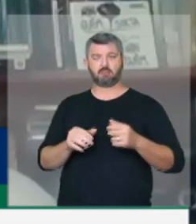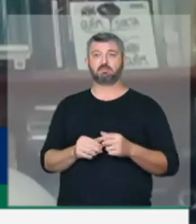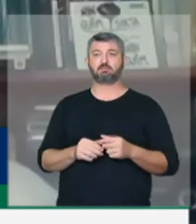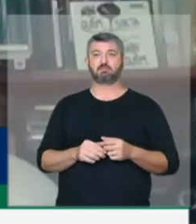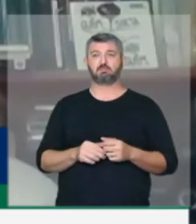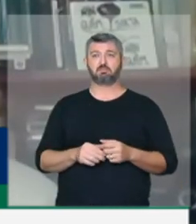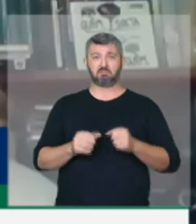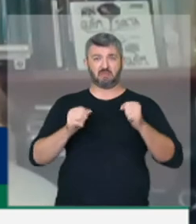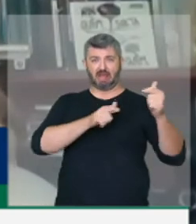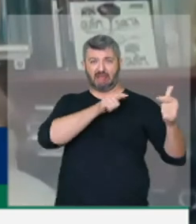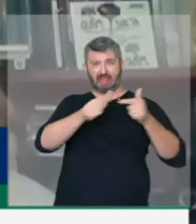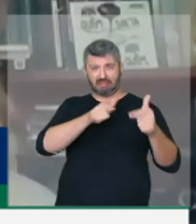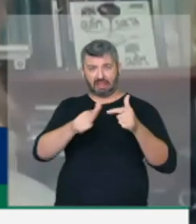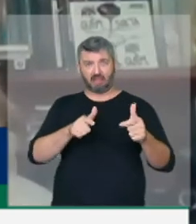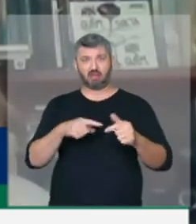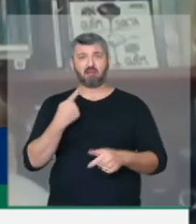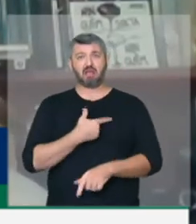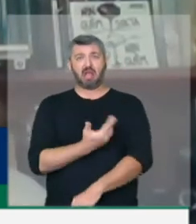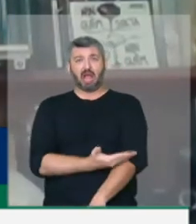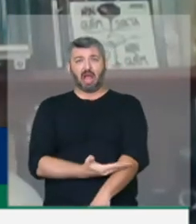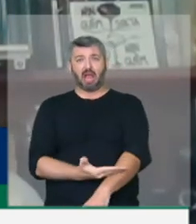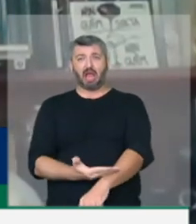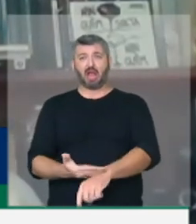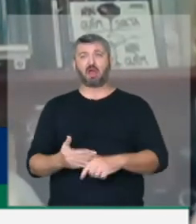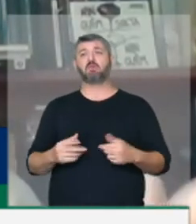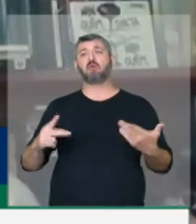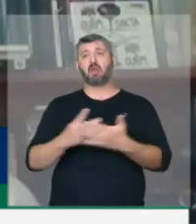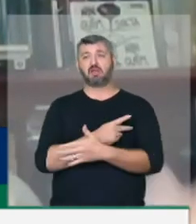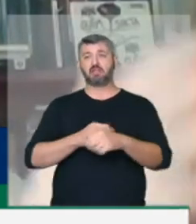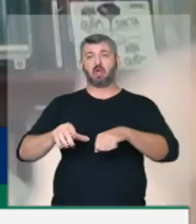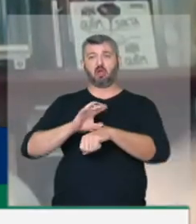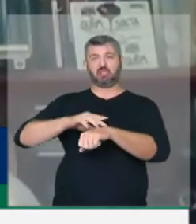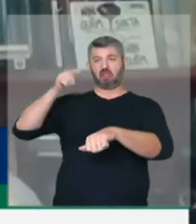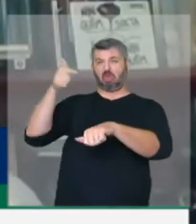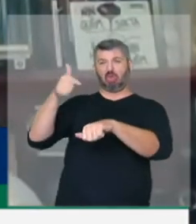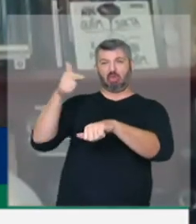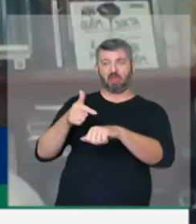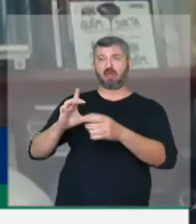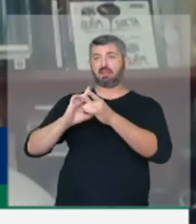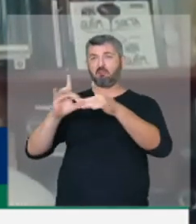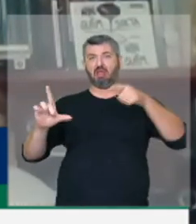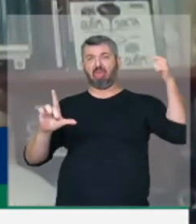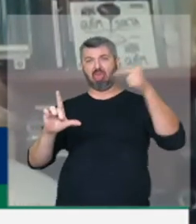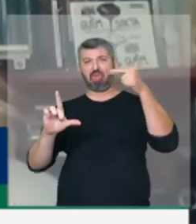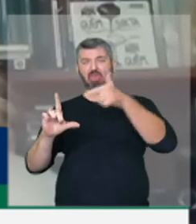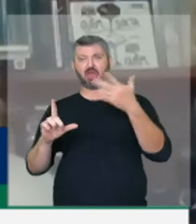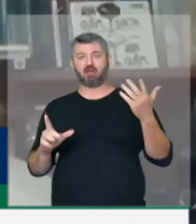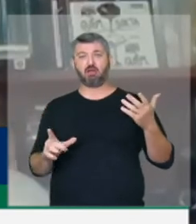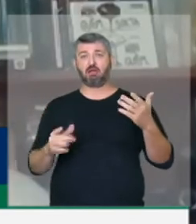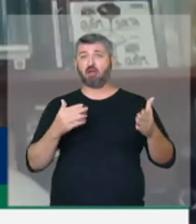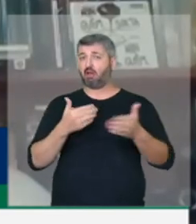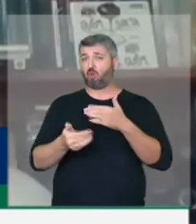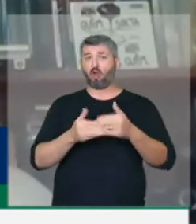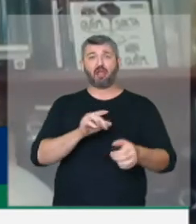Atacada, que vamos nos acostumando com os ataques à Constituição e à democracia, de forma a qualquer